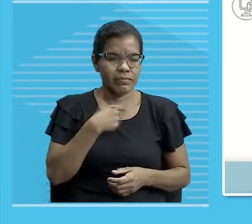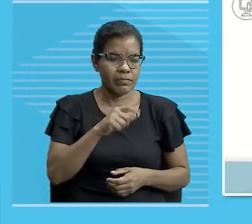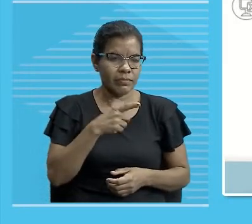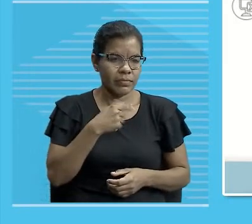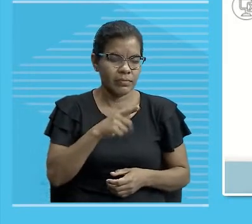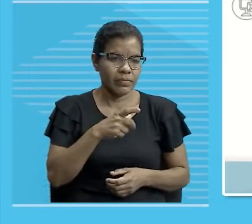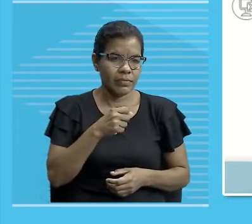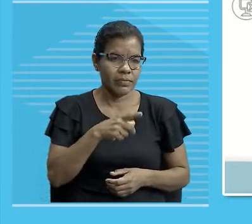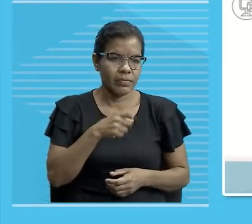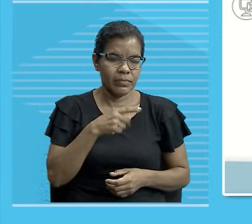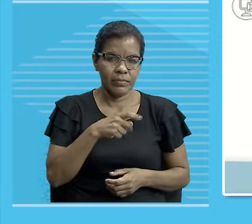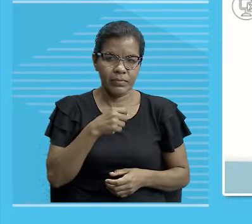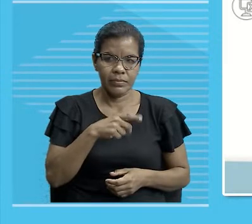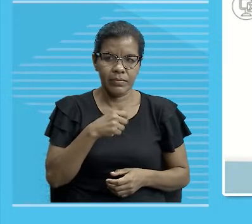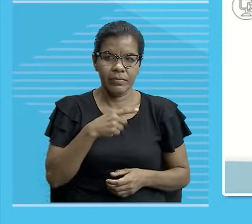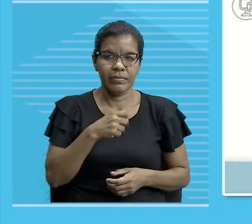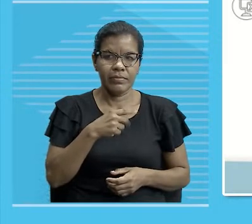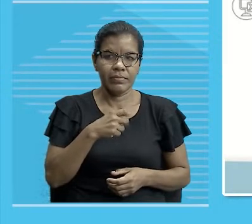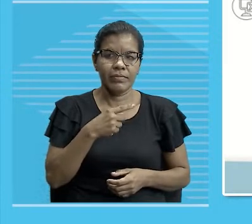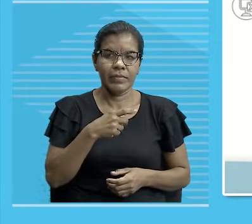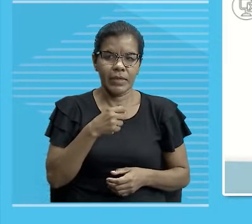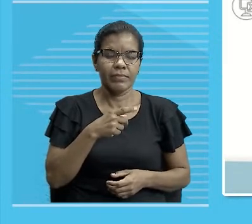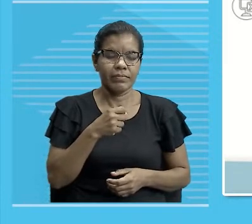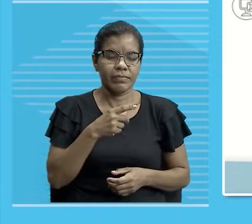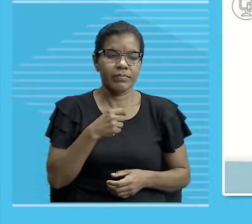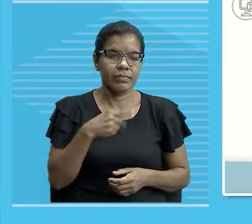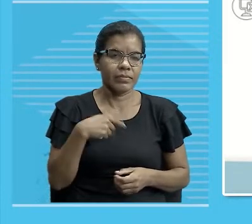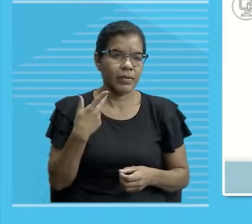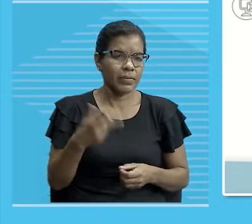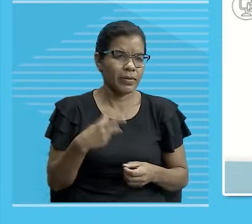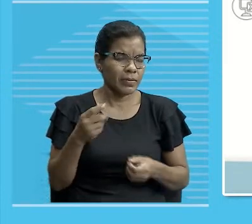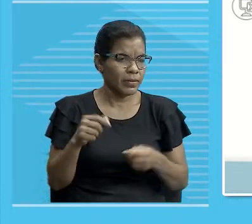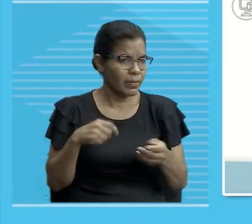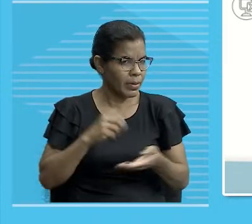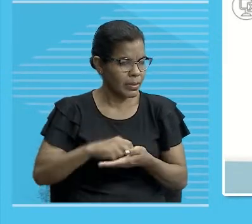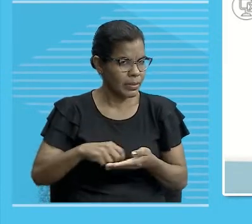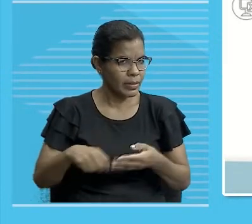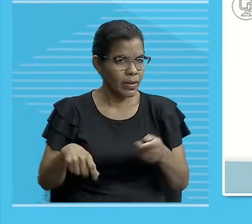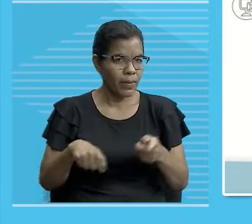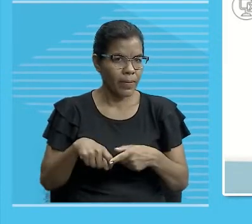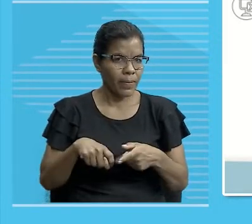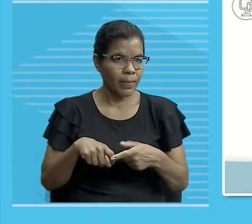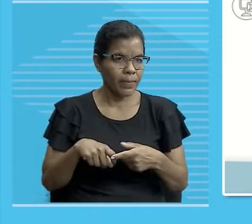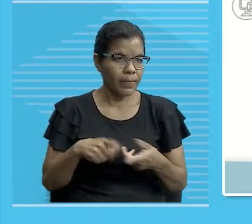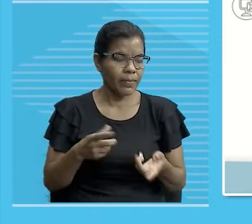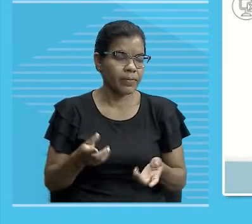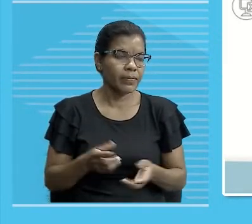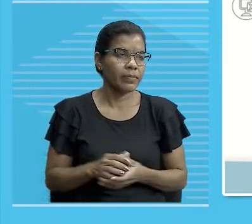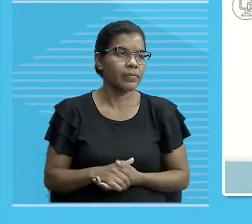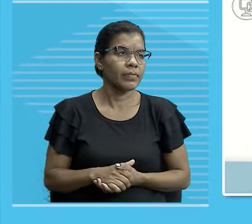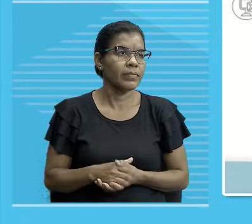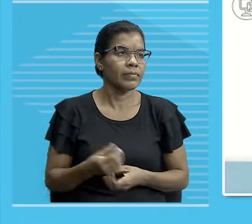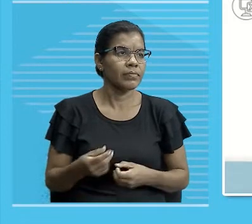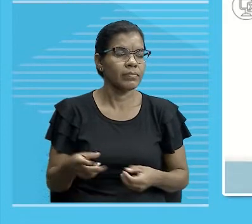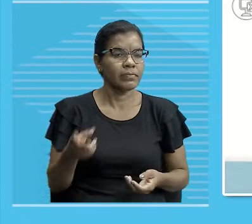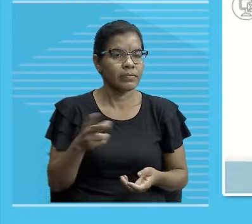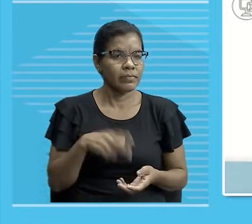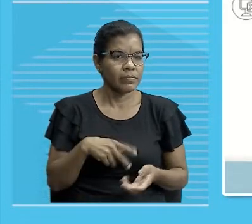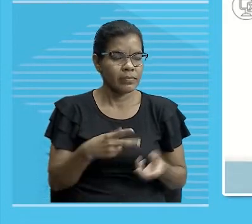ser vendido, ele só pode ser vendido sob prescrição médica, tá? Então foi verificada